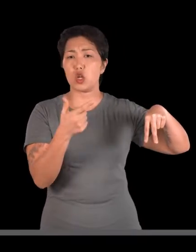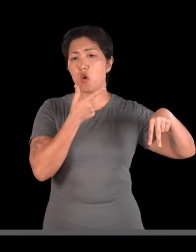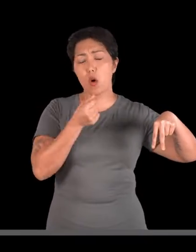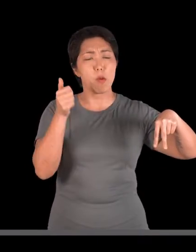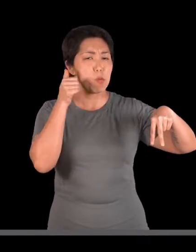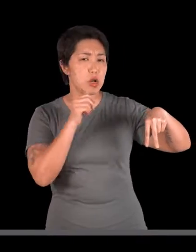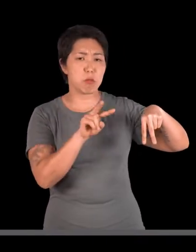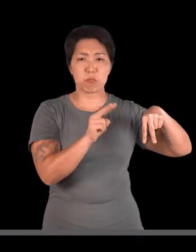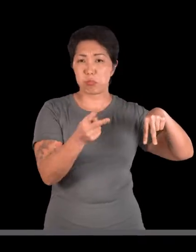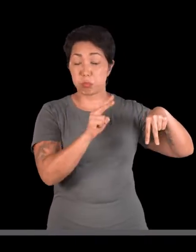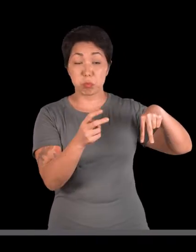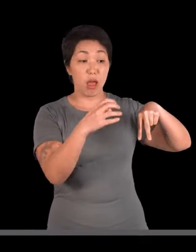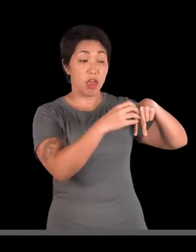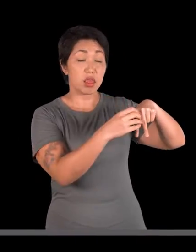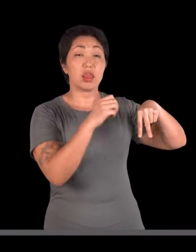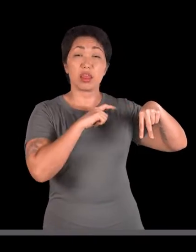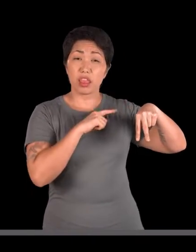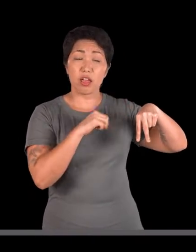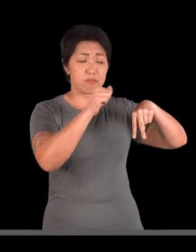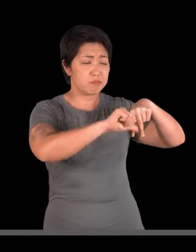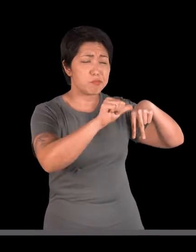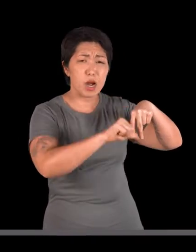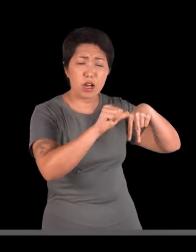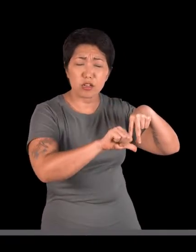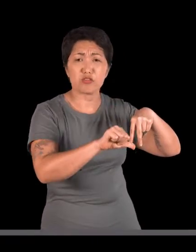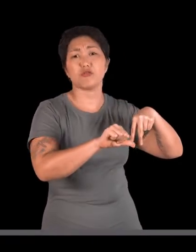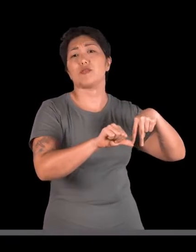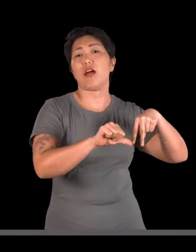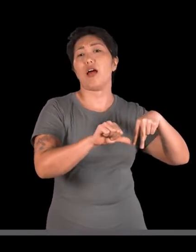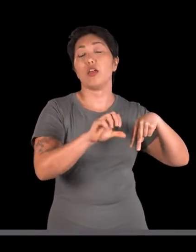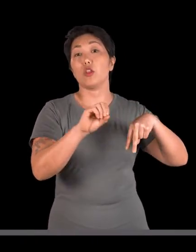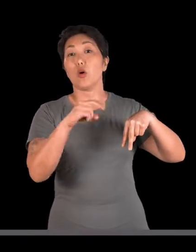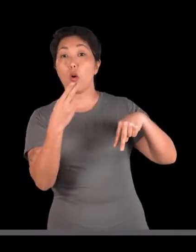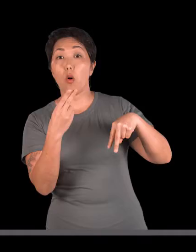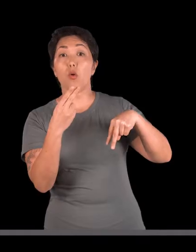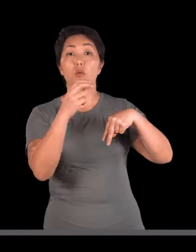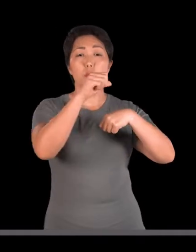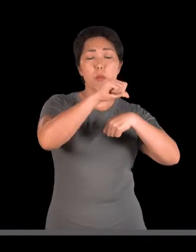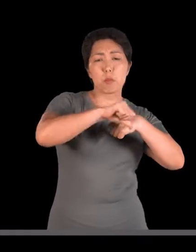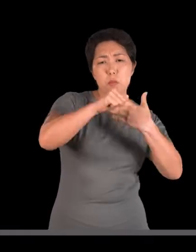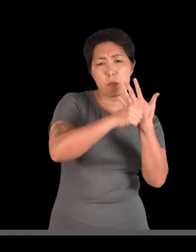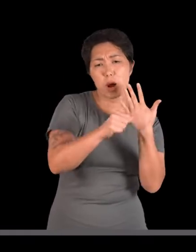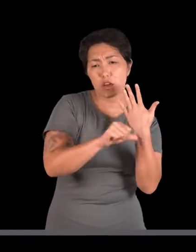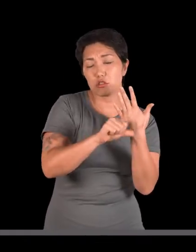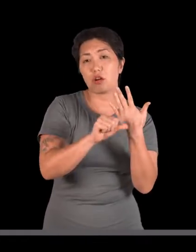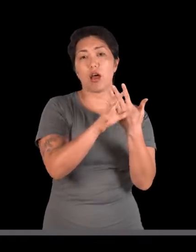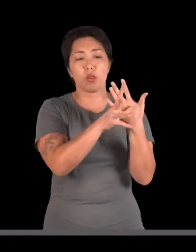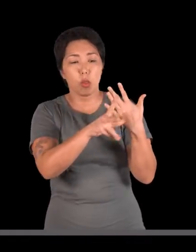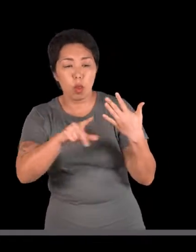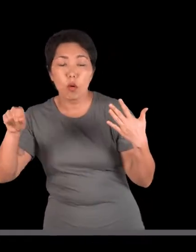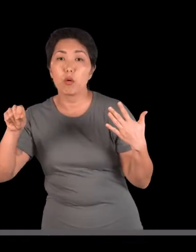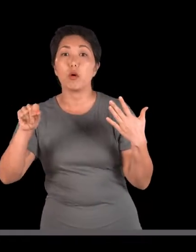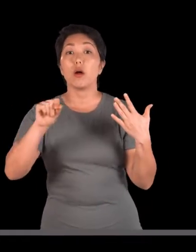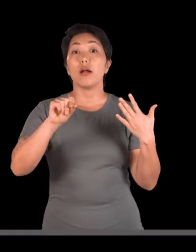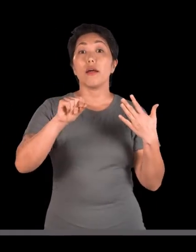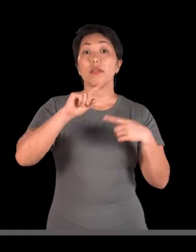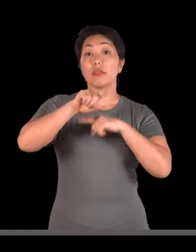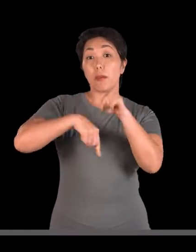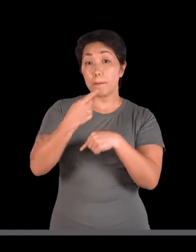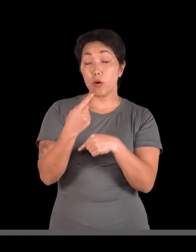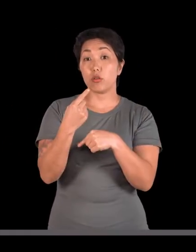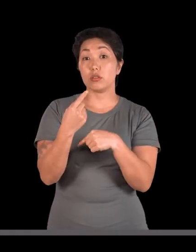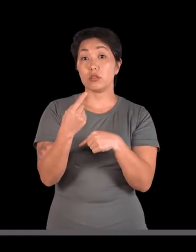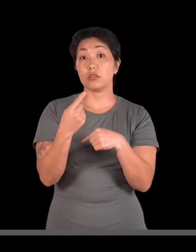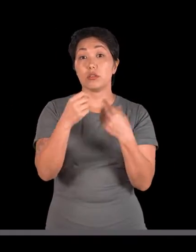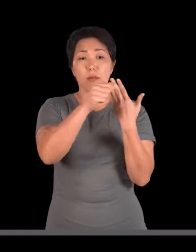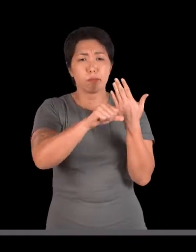Então, uma característica bem marcante. Essas feridas, elas somem naturalmente, podem voltar e podem, semanas depois,